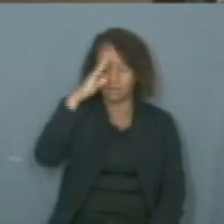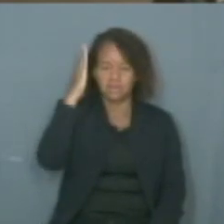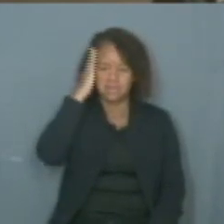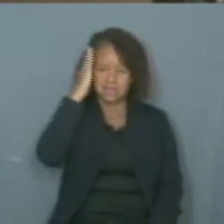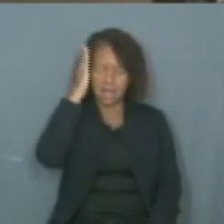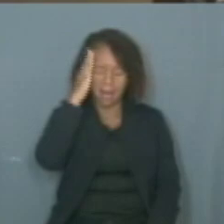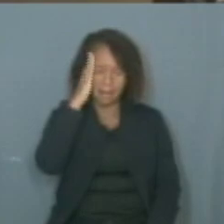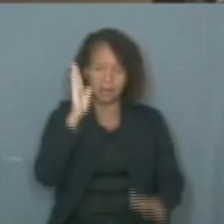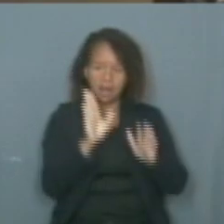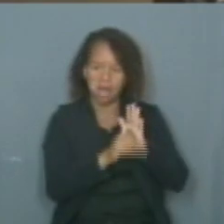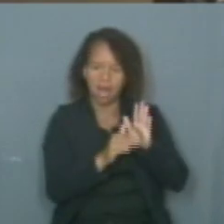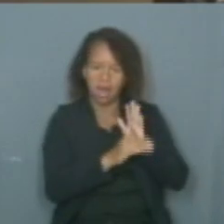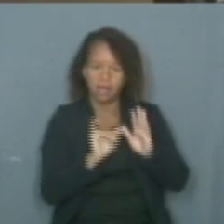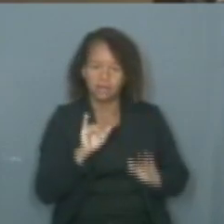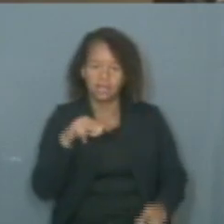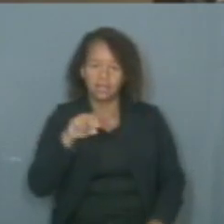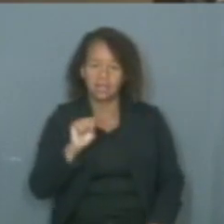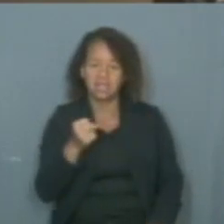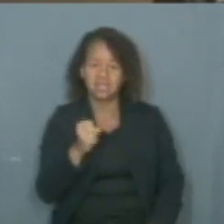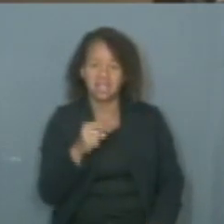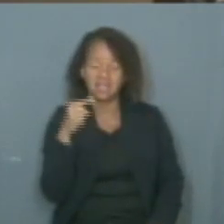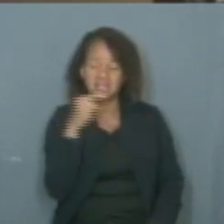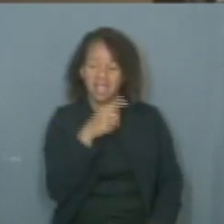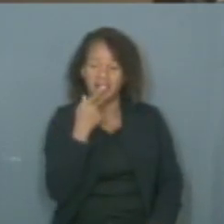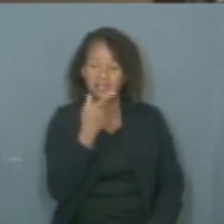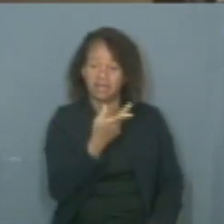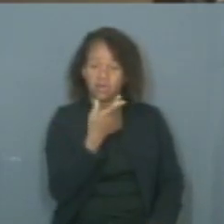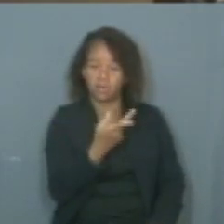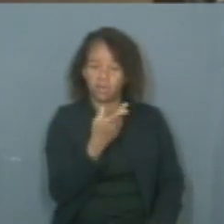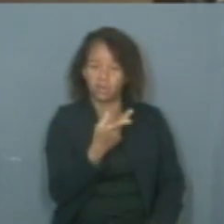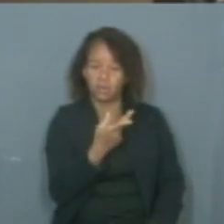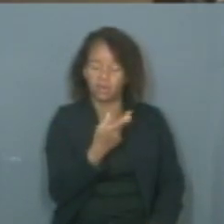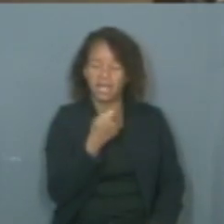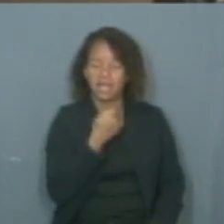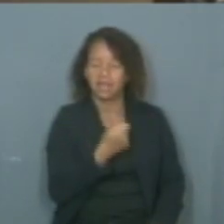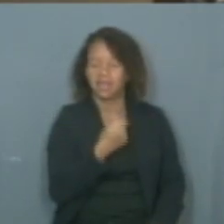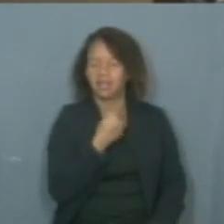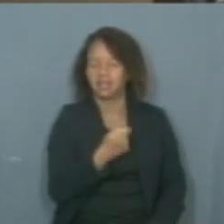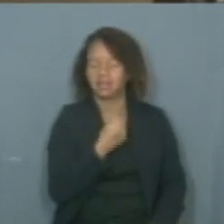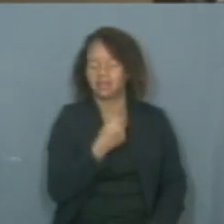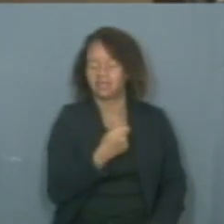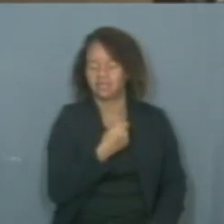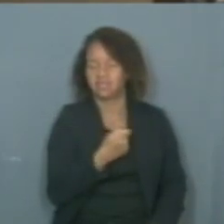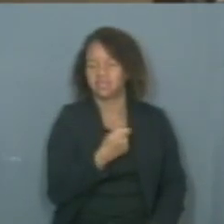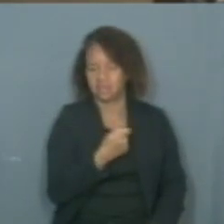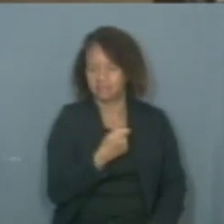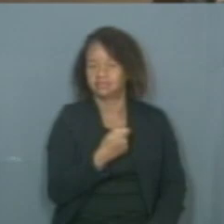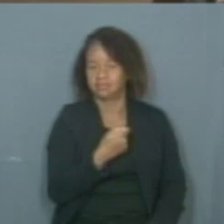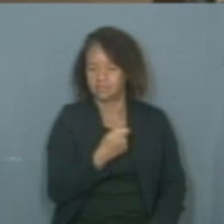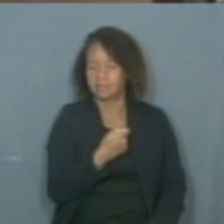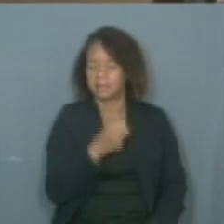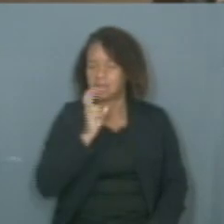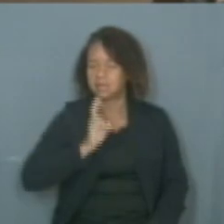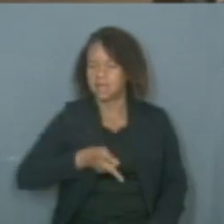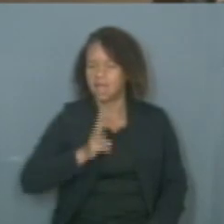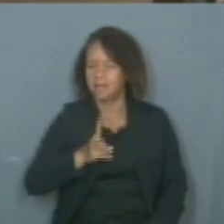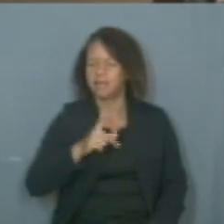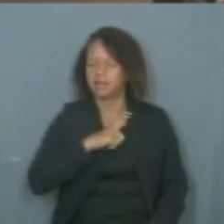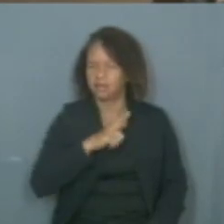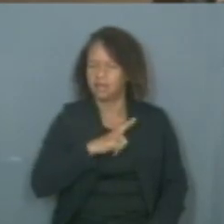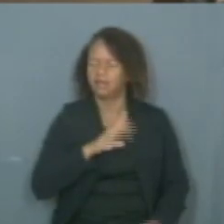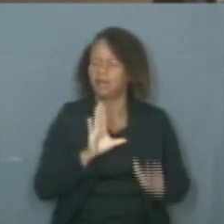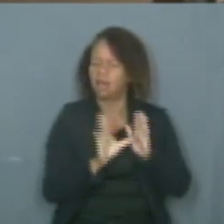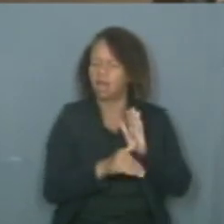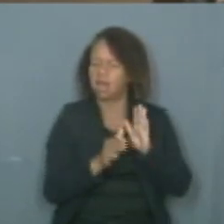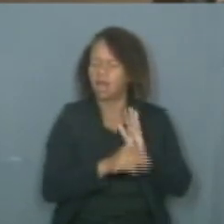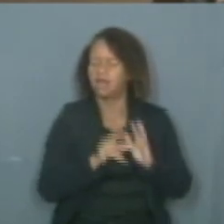sabendo das fraudes no INSS, ele disse, em entrevista à imprensa, que sempre tinha havido